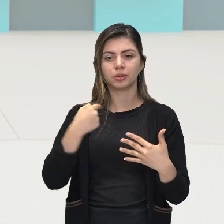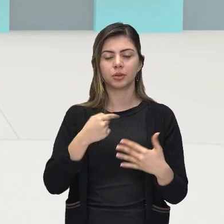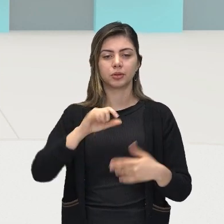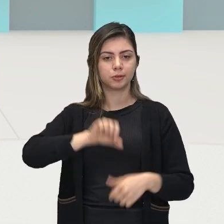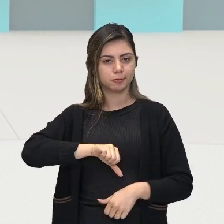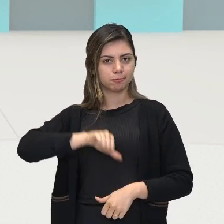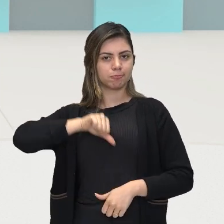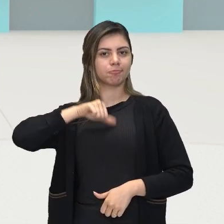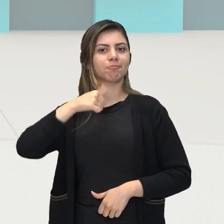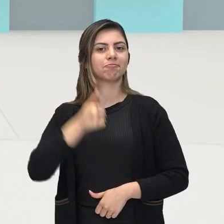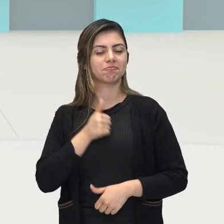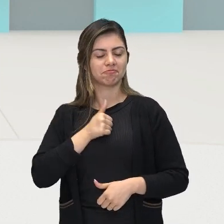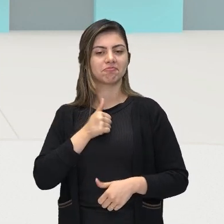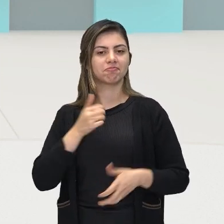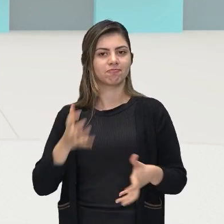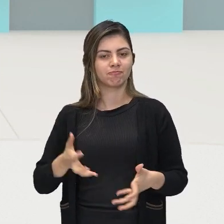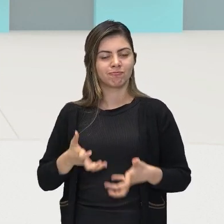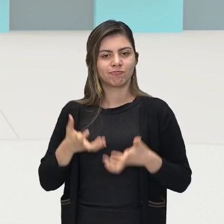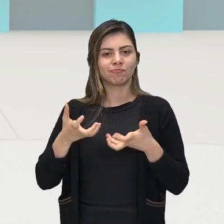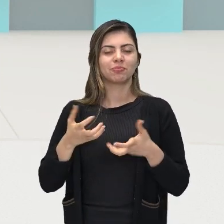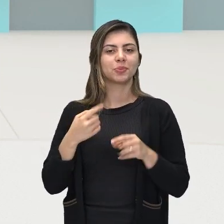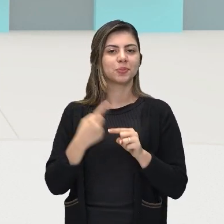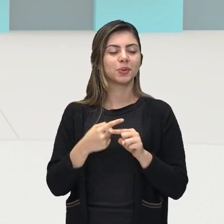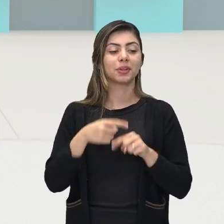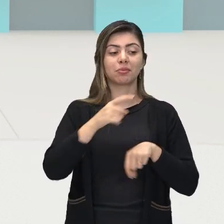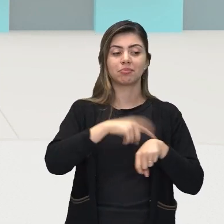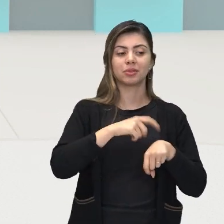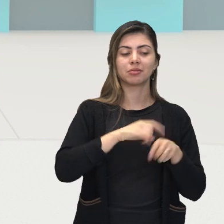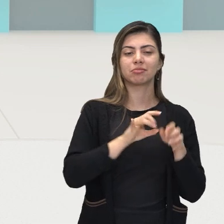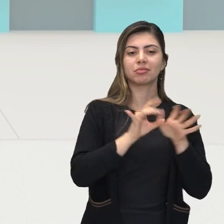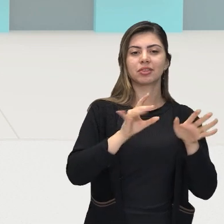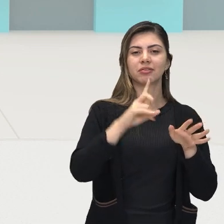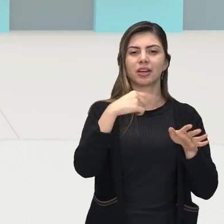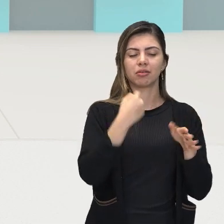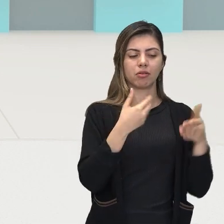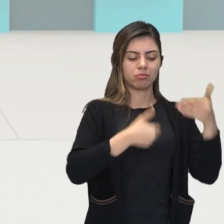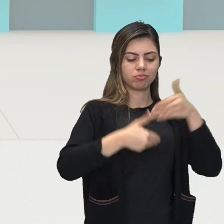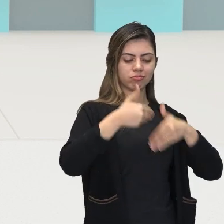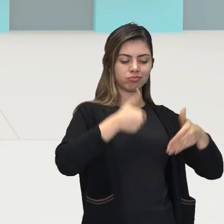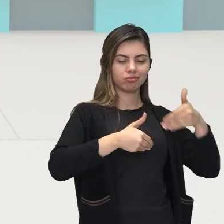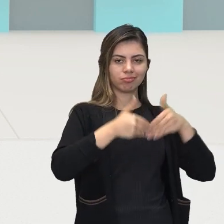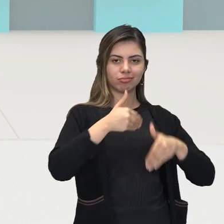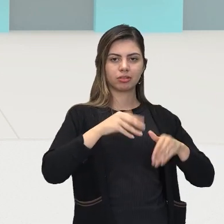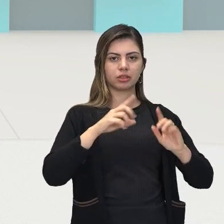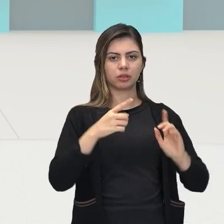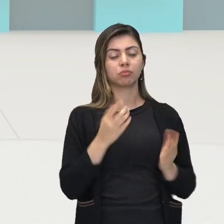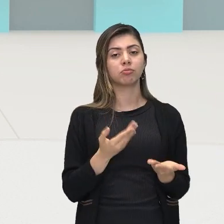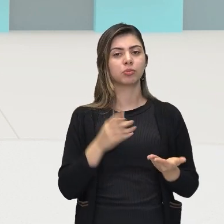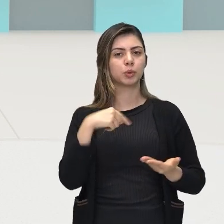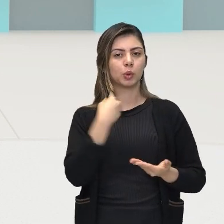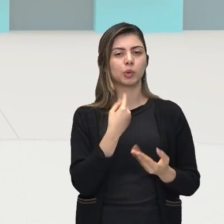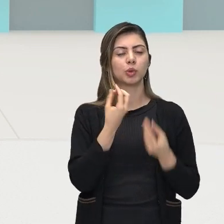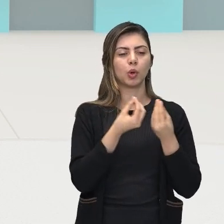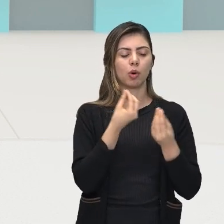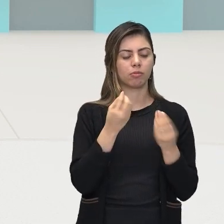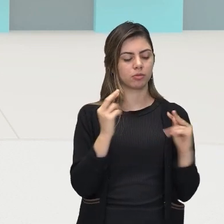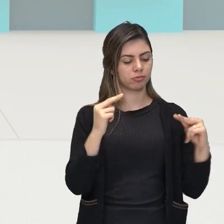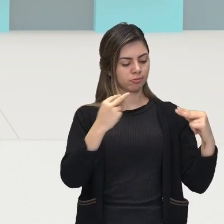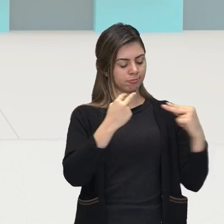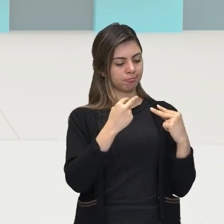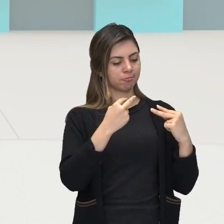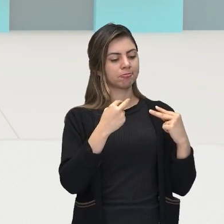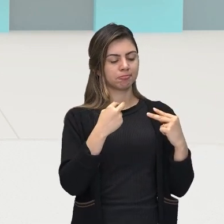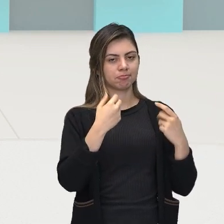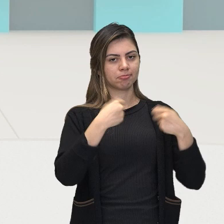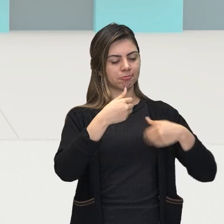tende a aumentar, porque o momento de lazer é um momento de autocuidado. Então, a gente passa a olhar para nós mesmos, né, com mais carinho